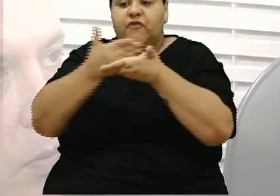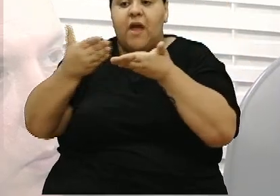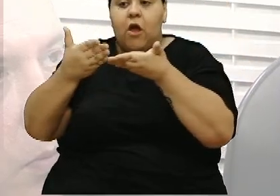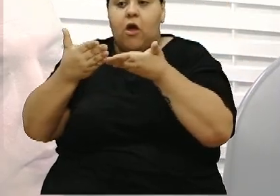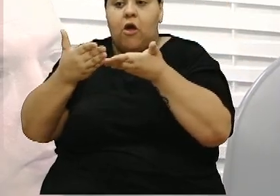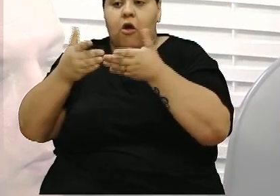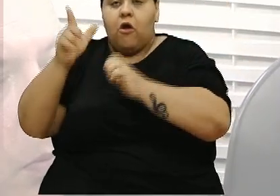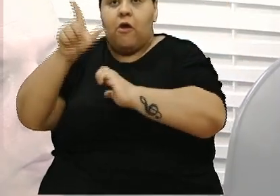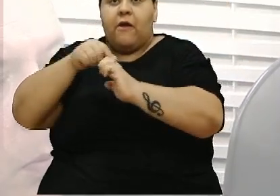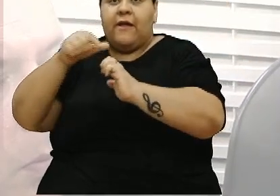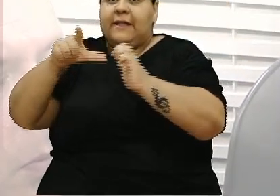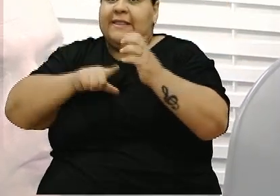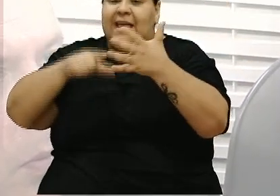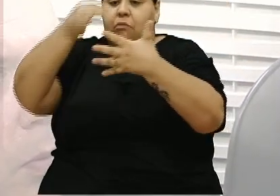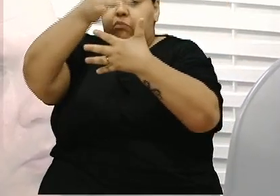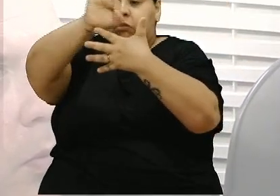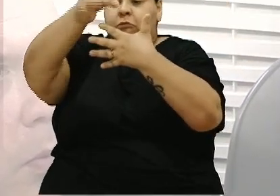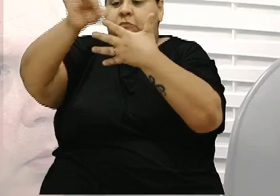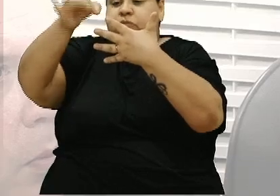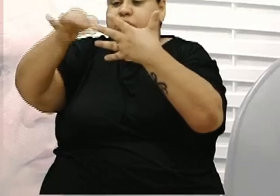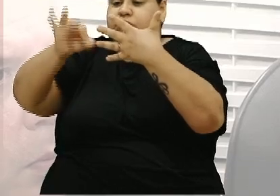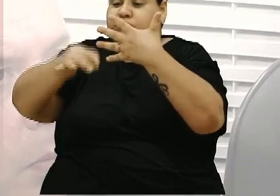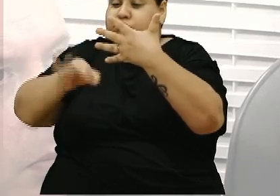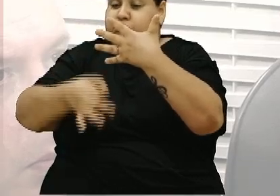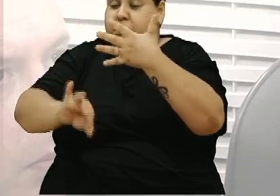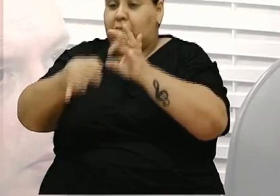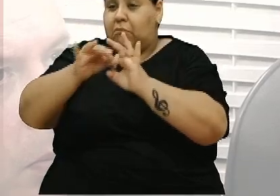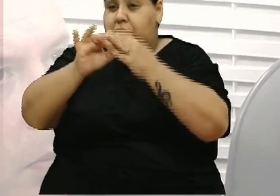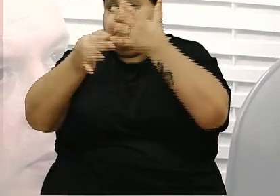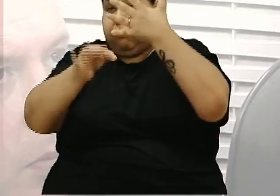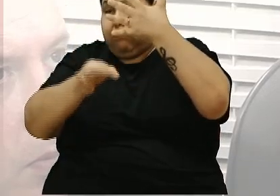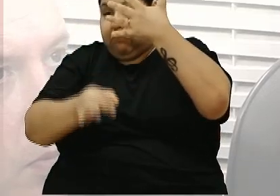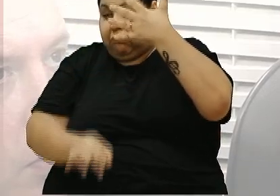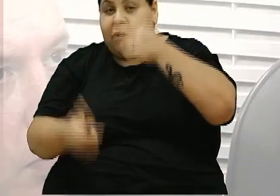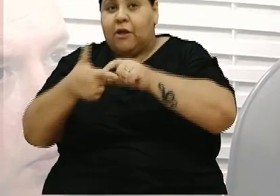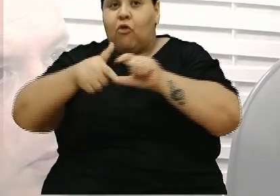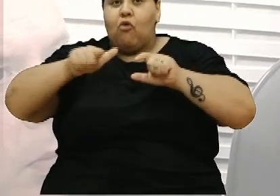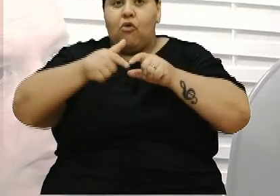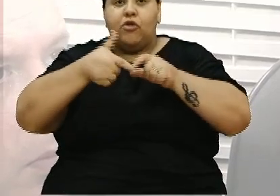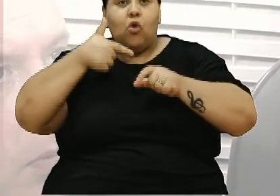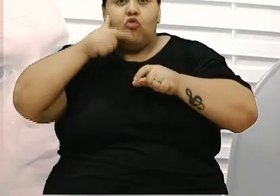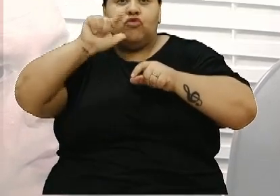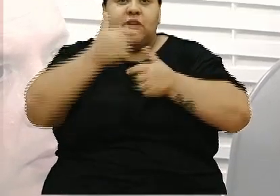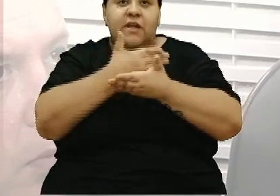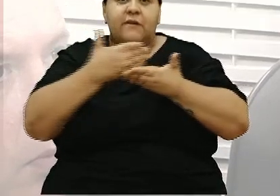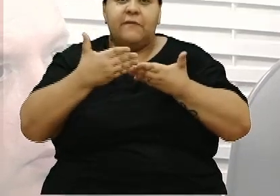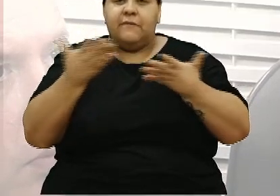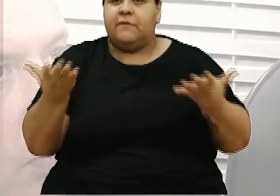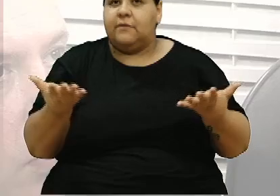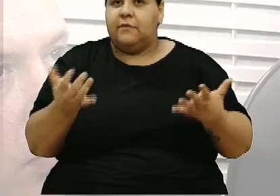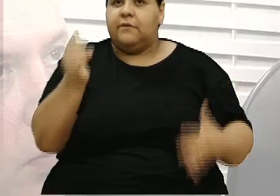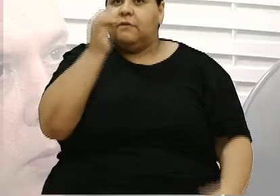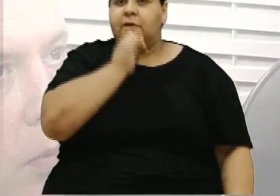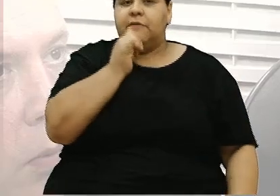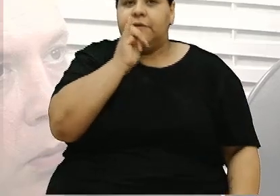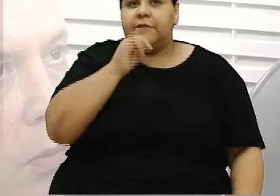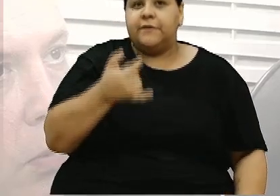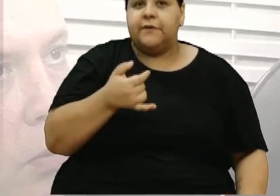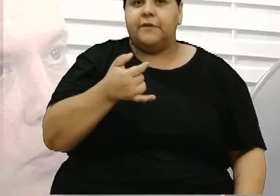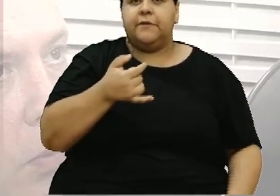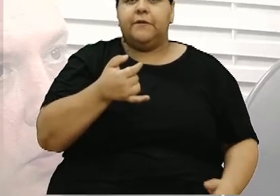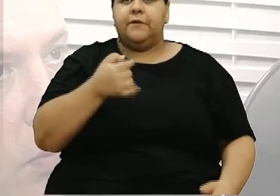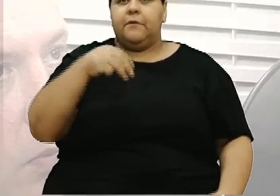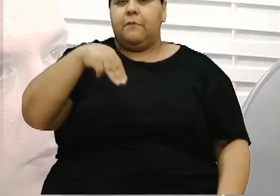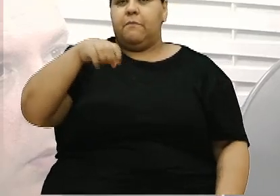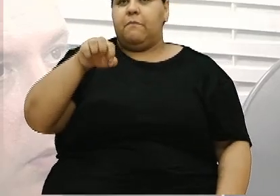tem vários requisitos e você não consegue implantá-las. Exemplos, a mercenaria, empresas de imóveis, hoje é